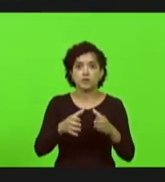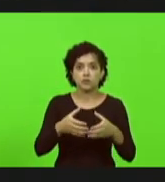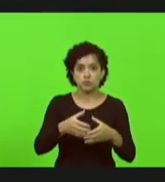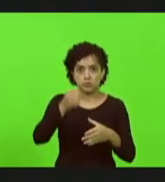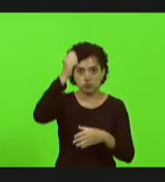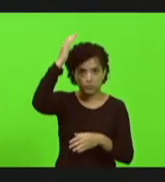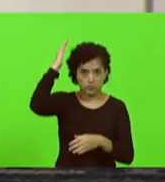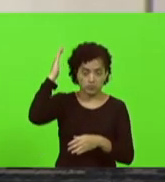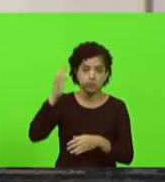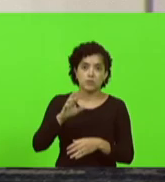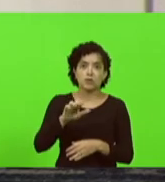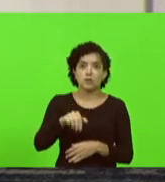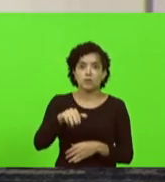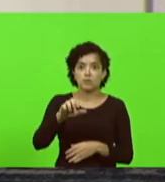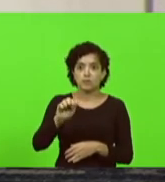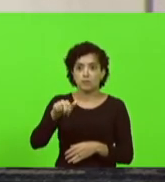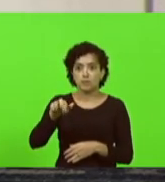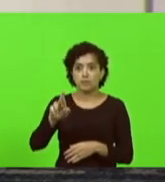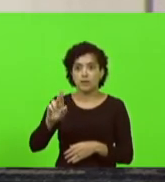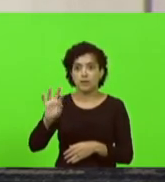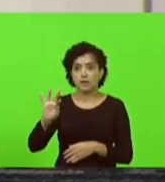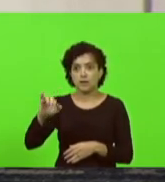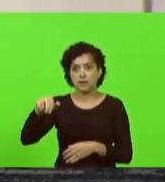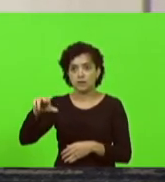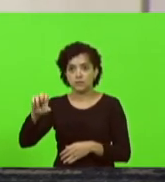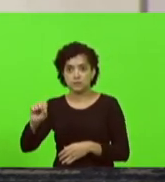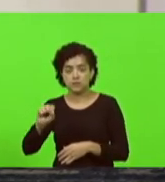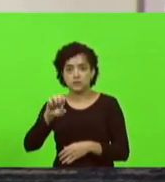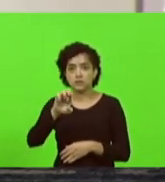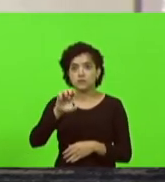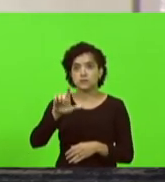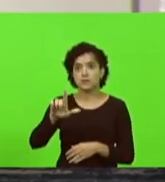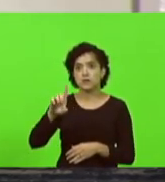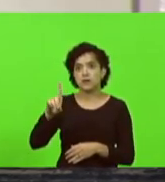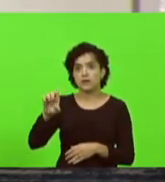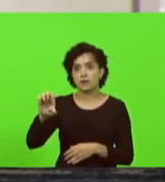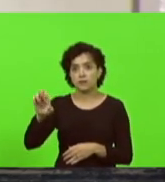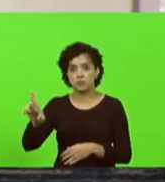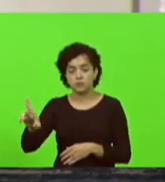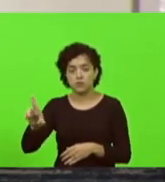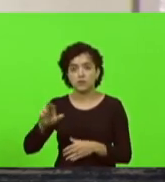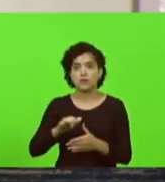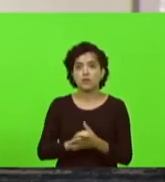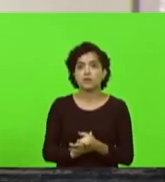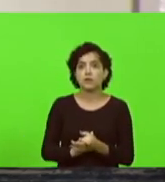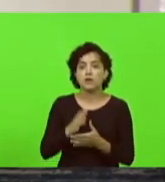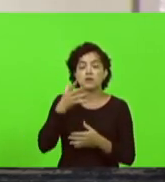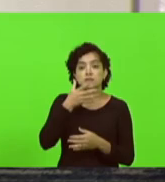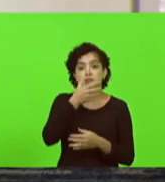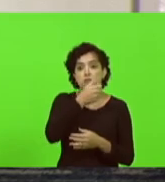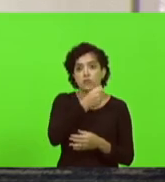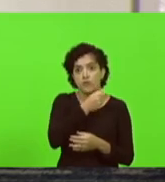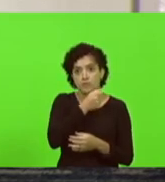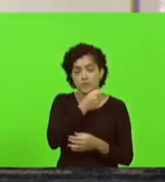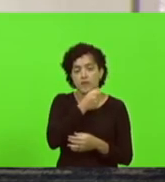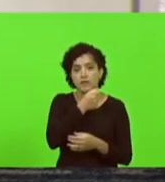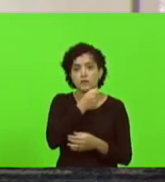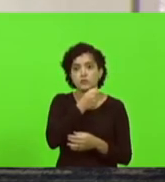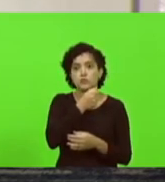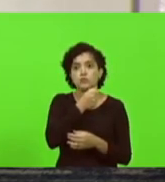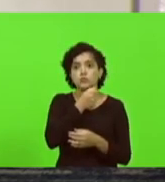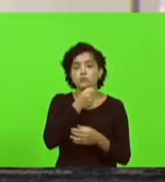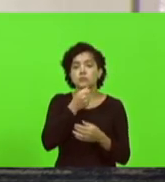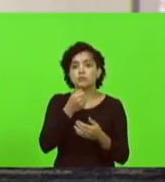Cabo Martins, soldado Helder e bombeiro comunitário Canuto pelo salvamento que